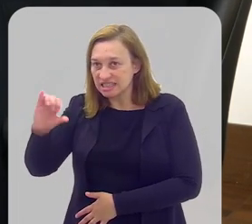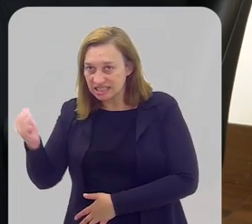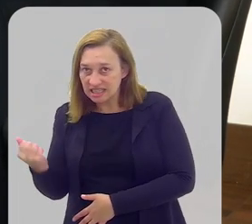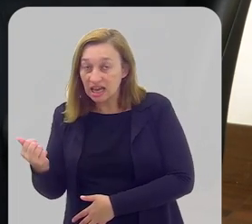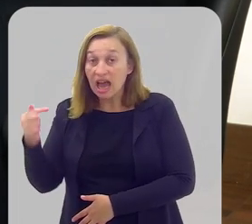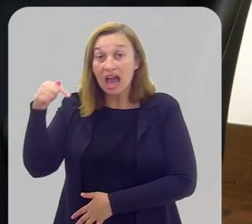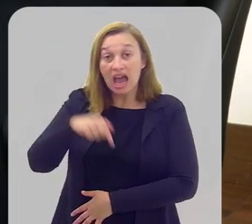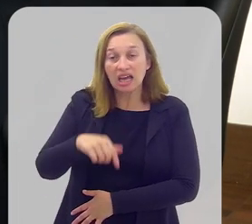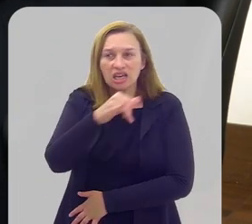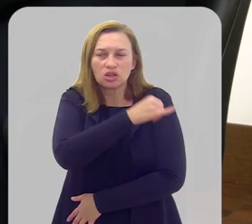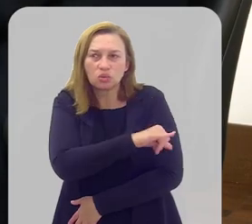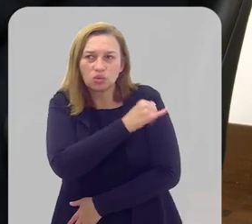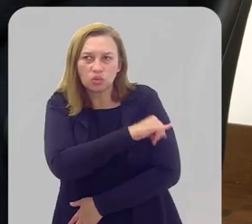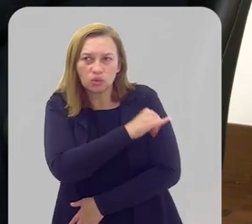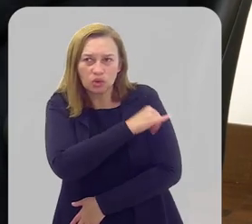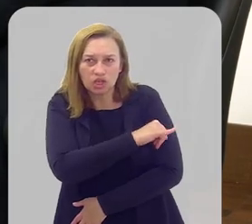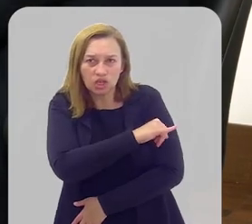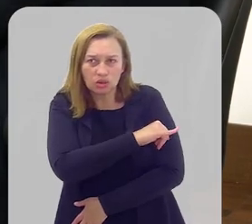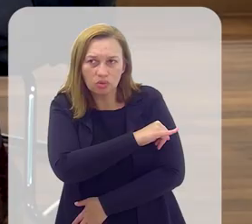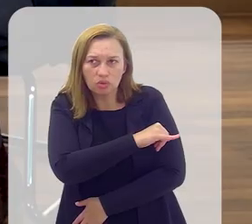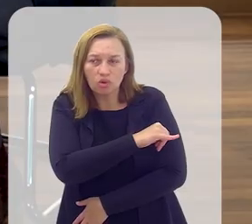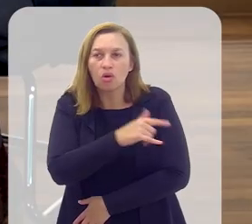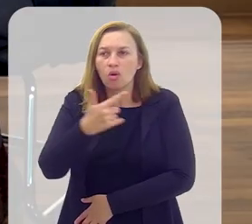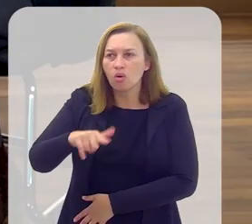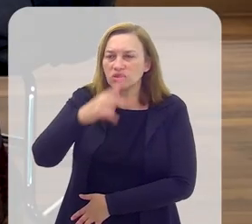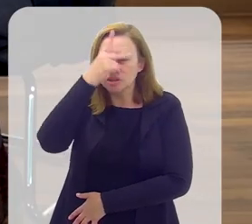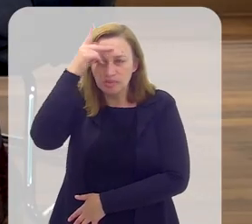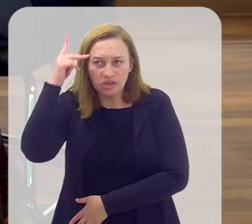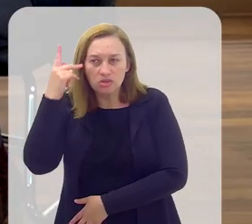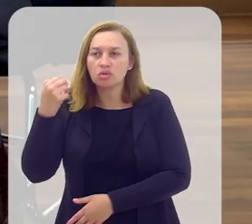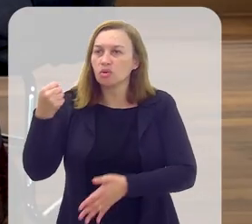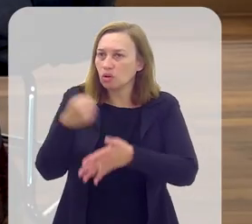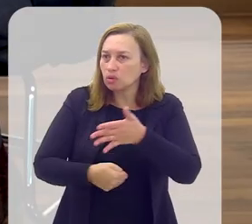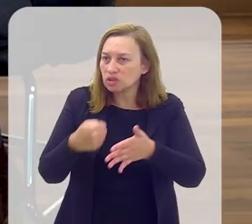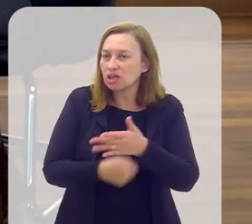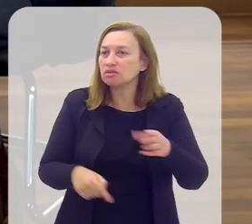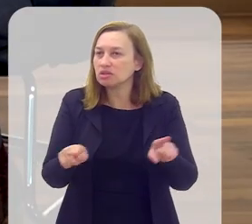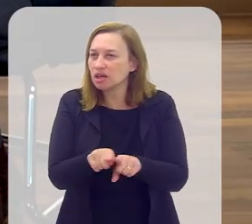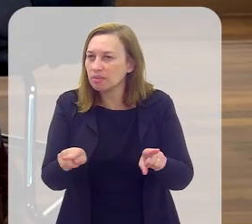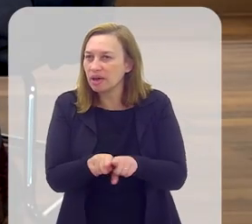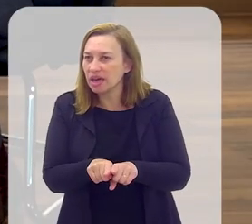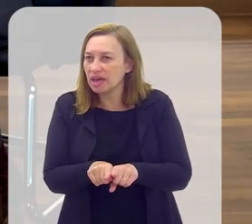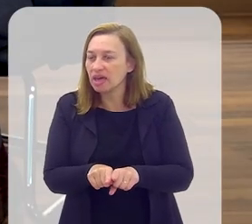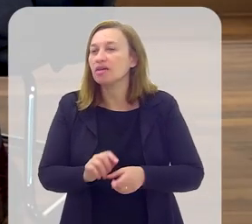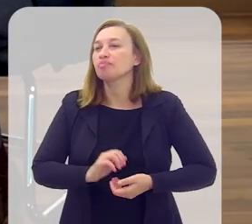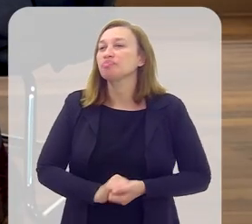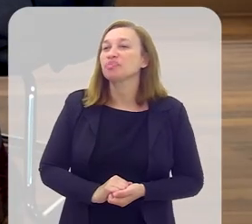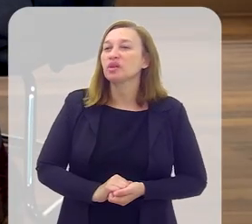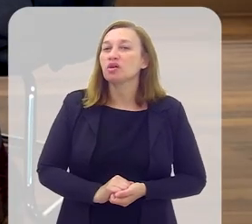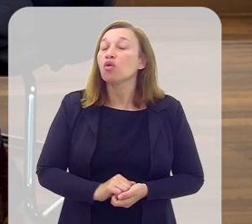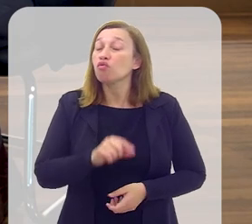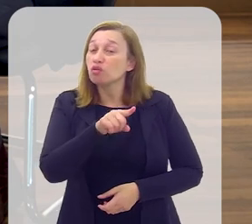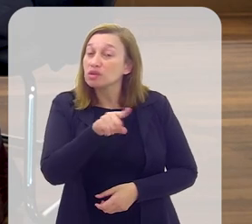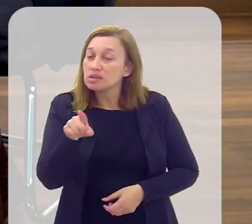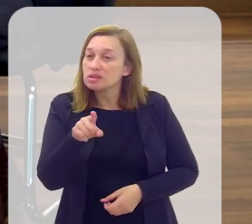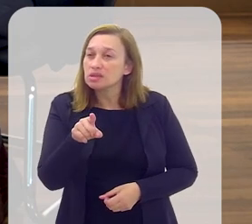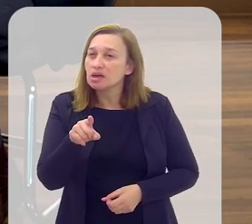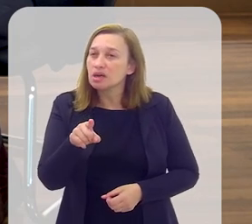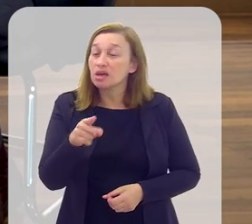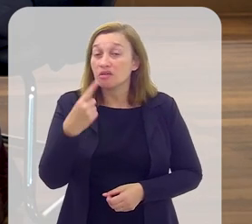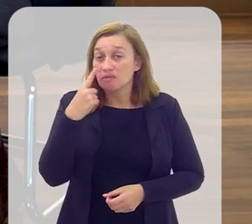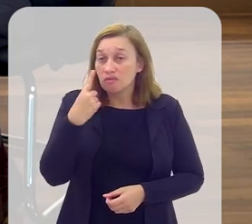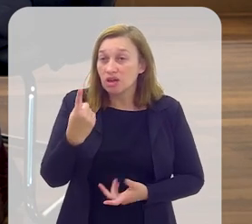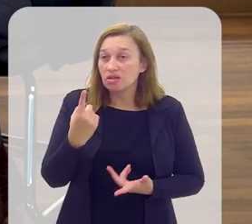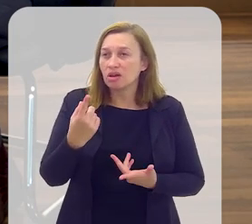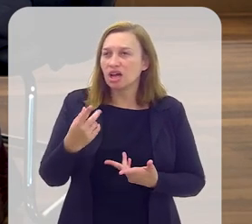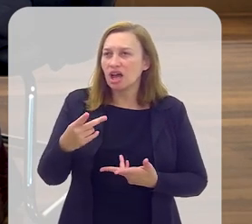mãe de Cid né, e do Ceda Benjamin, e a Guta Brandão, as duas também à frente. Então, você